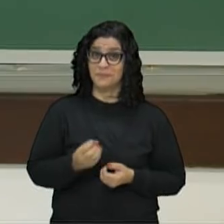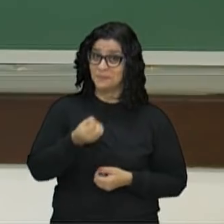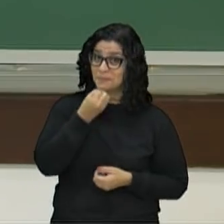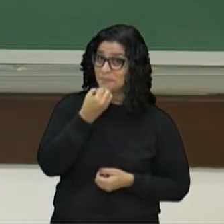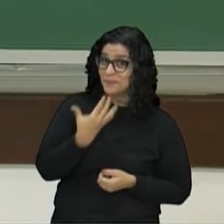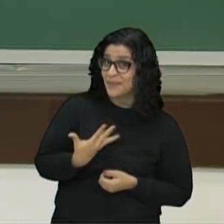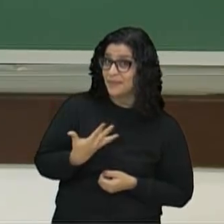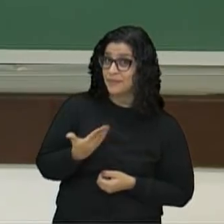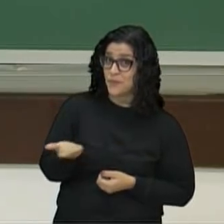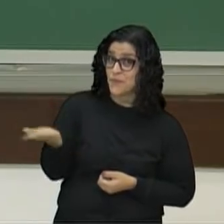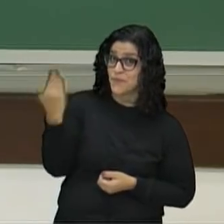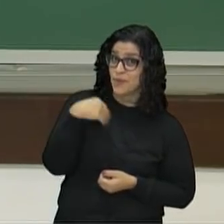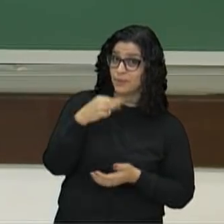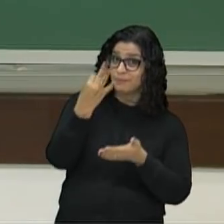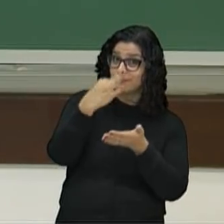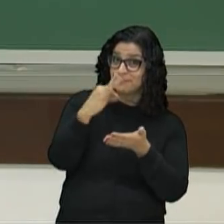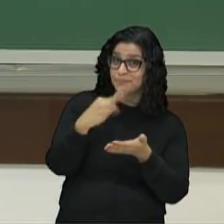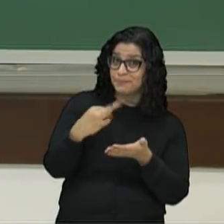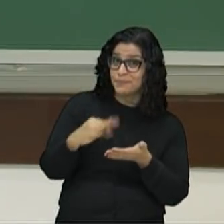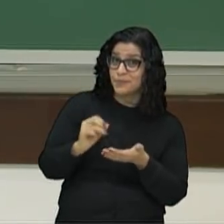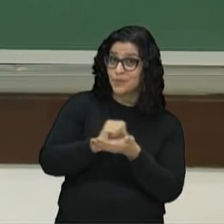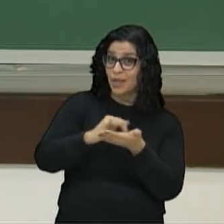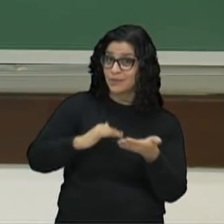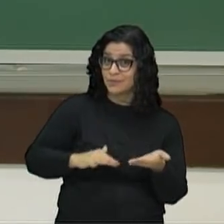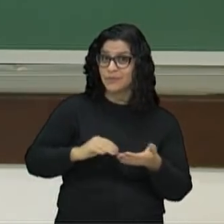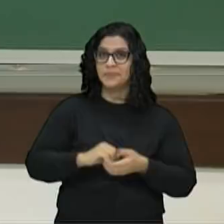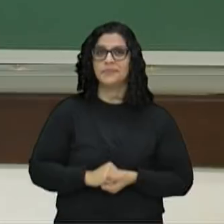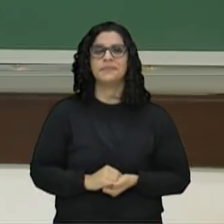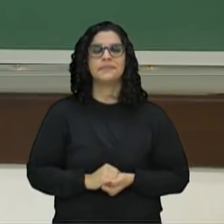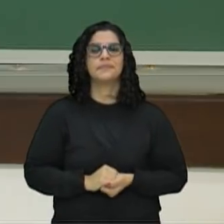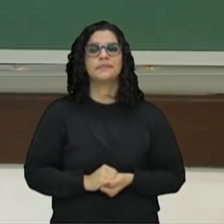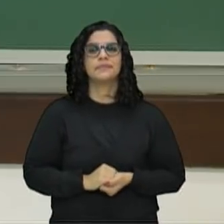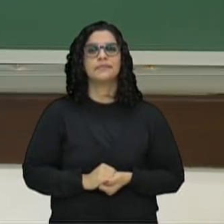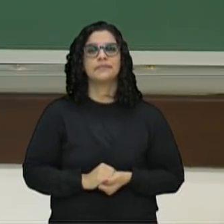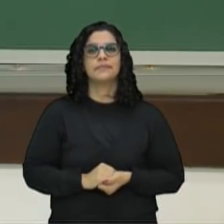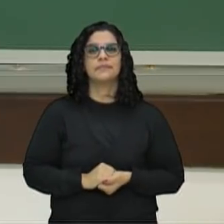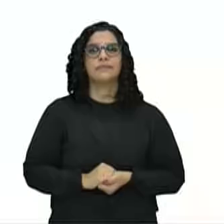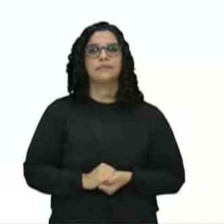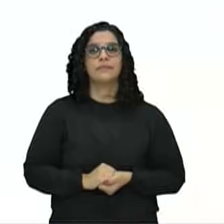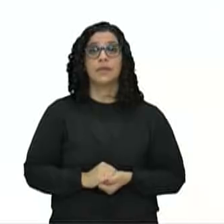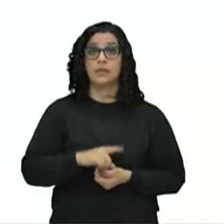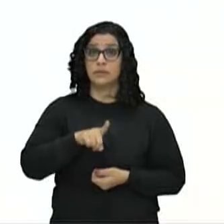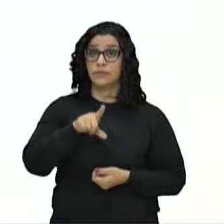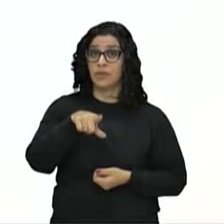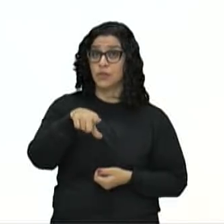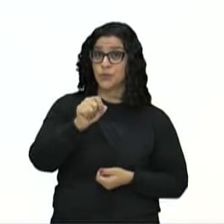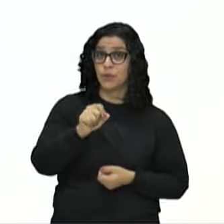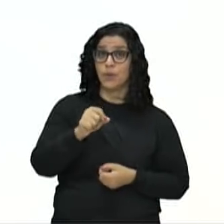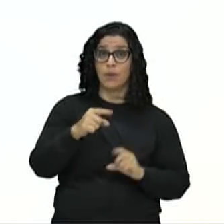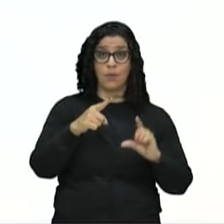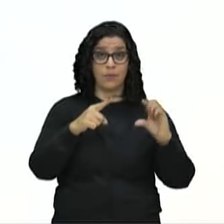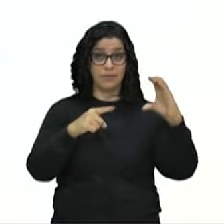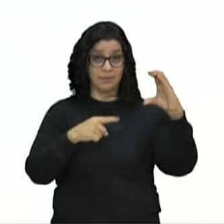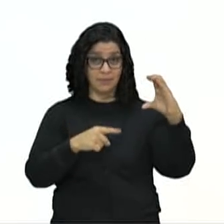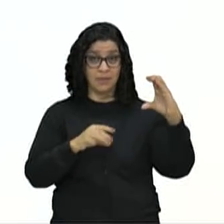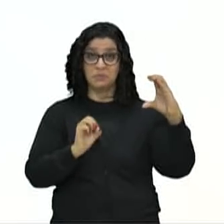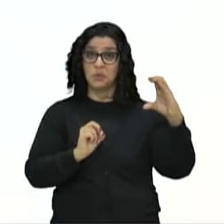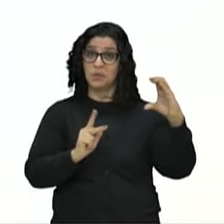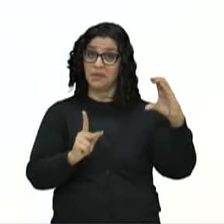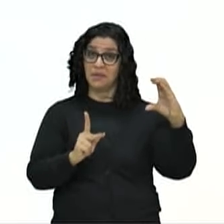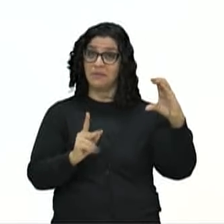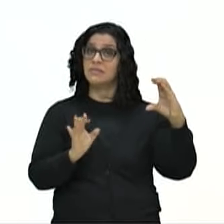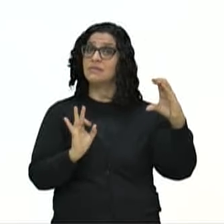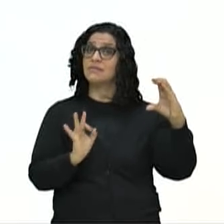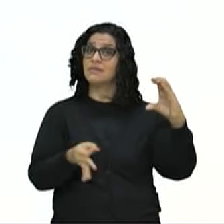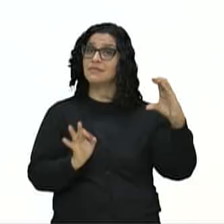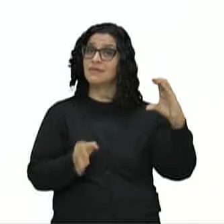Muito bem, vamos à correção dessa atividade. Se você marcou letra C, ok,